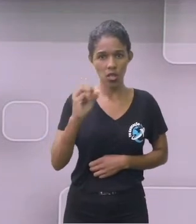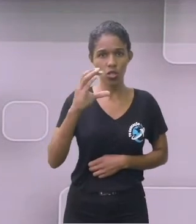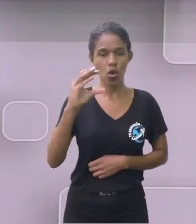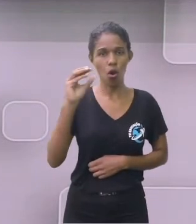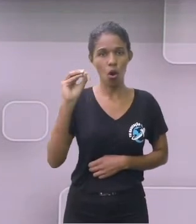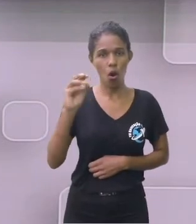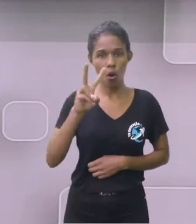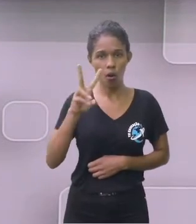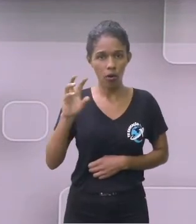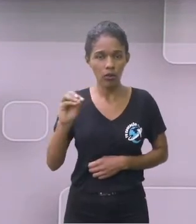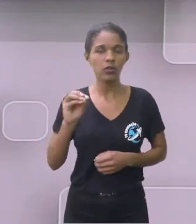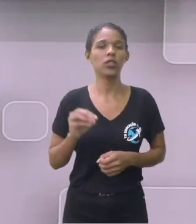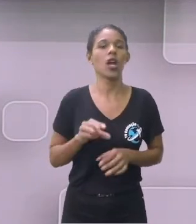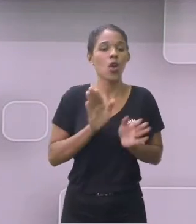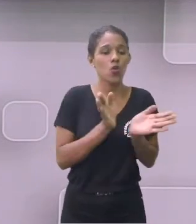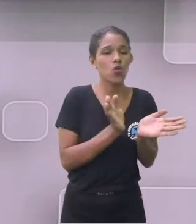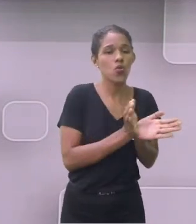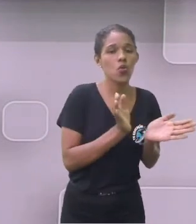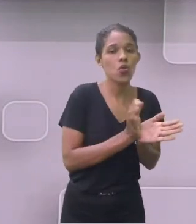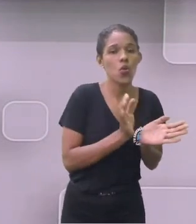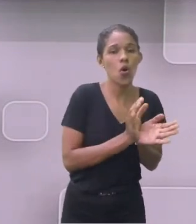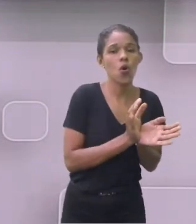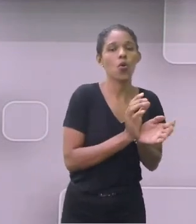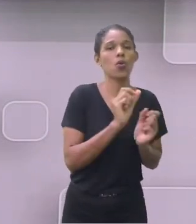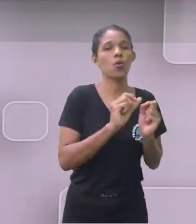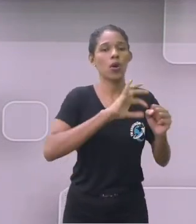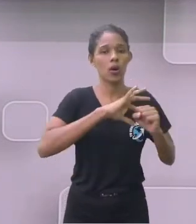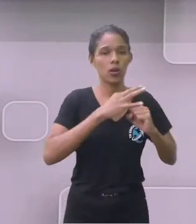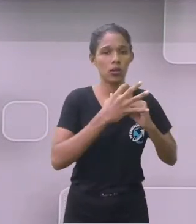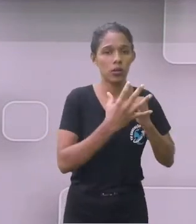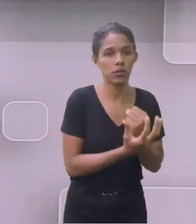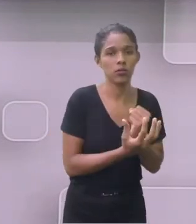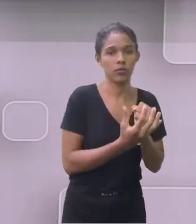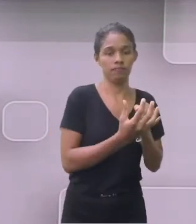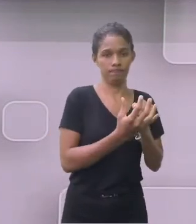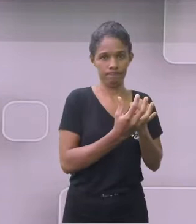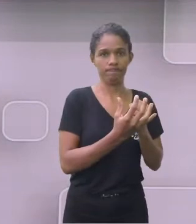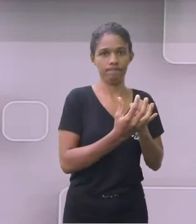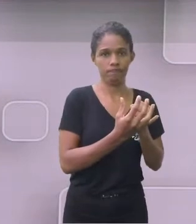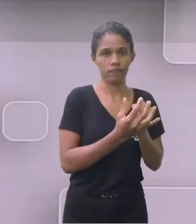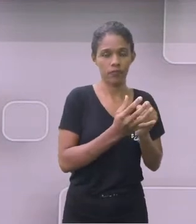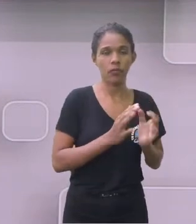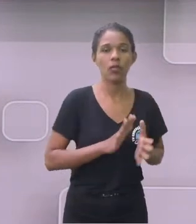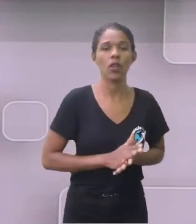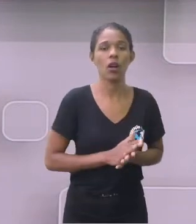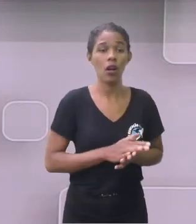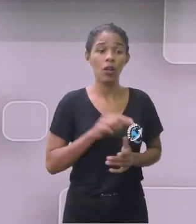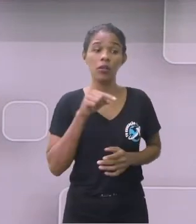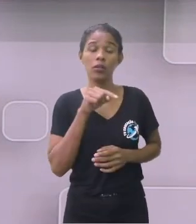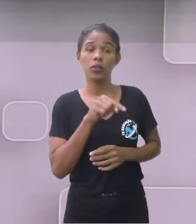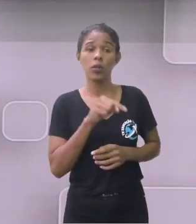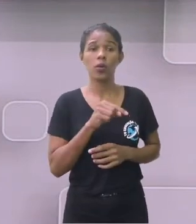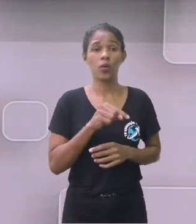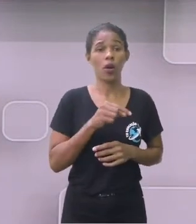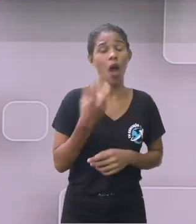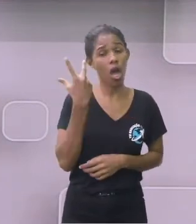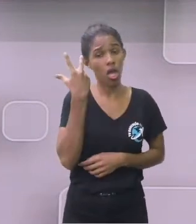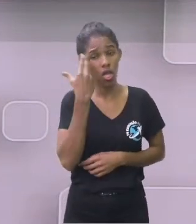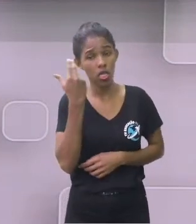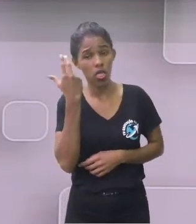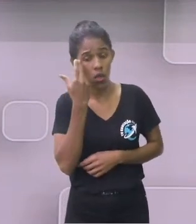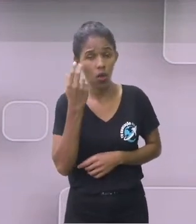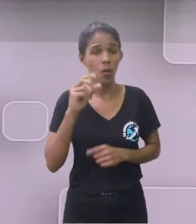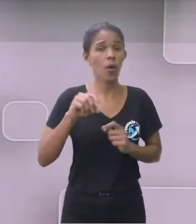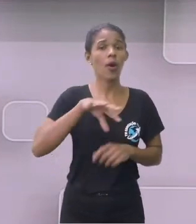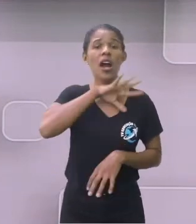Coronaviridae, popularmente conhecida como uma grande família de coronavírus. Eles são comuns em muitas espécies de